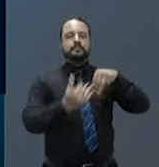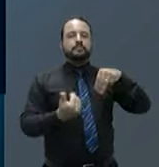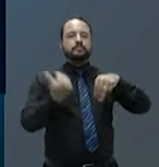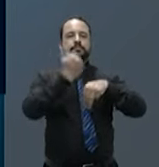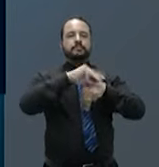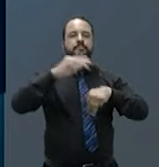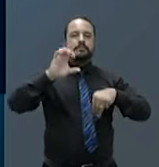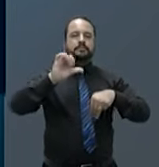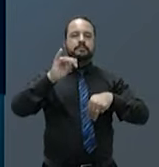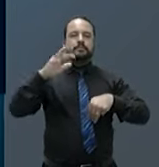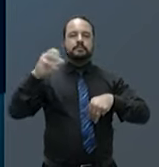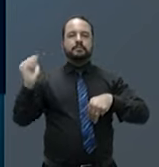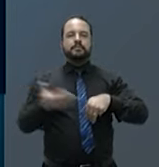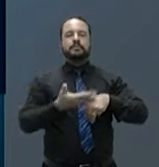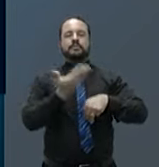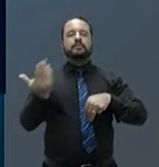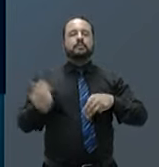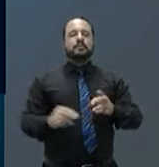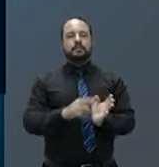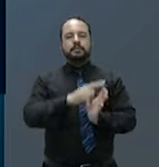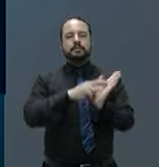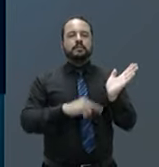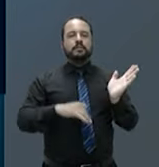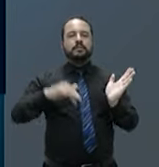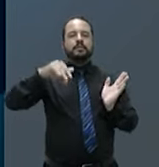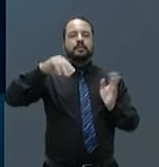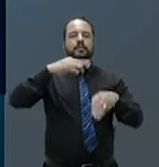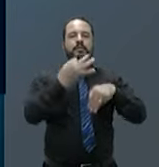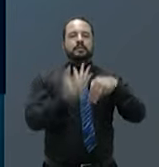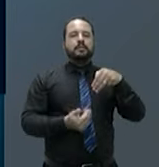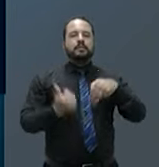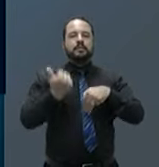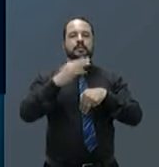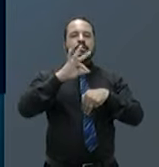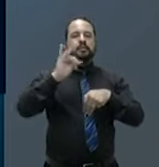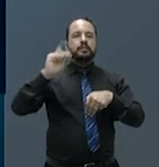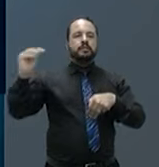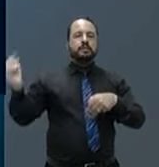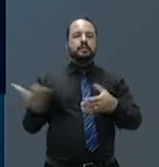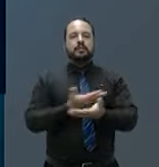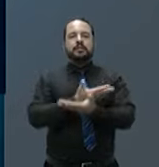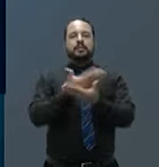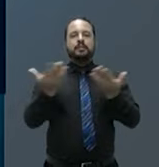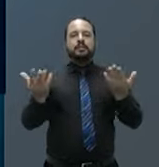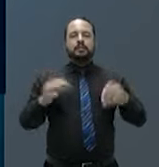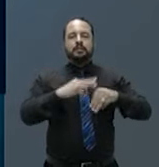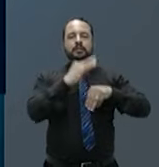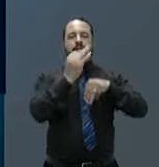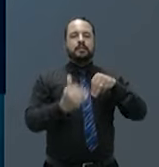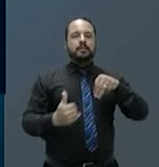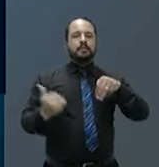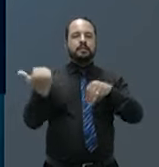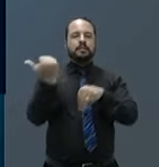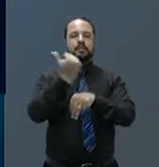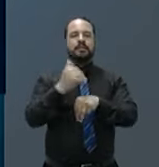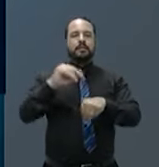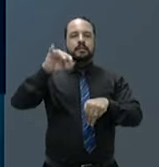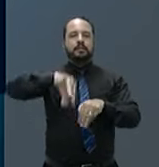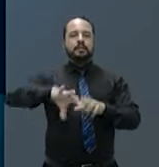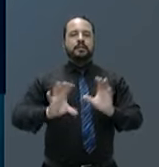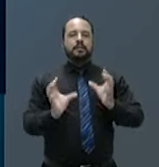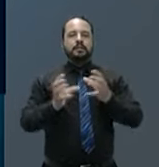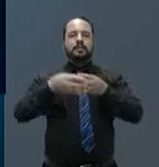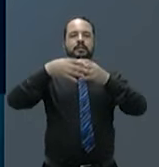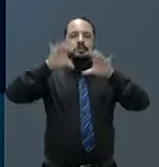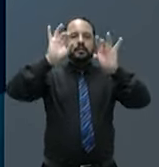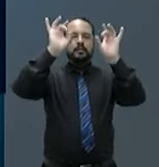Moura, excelentíssimo senhor ministro relator, ministro Francisco Falcão, demais eminentes integrantes do órgão especial de sua colenda